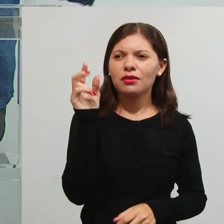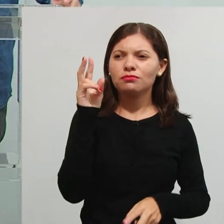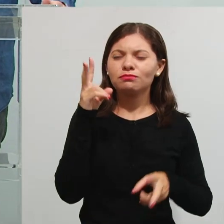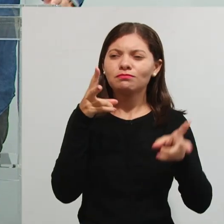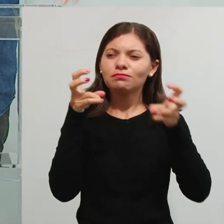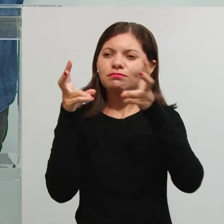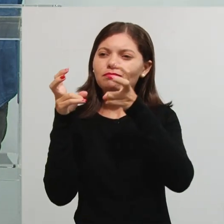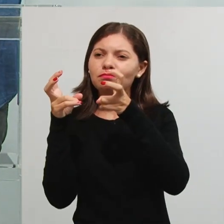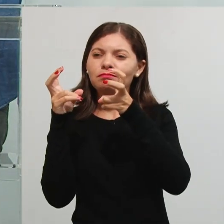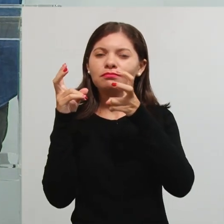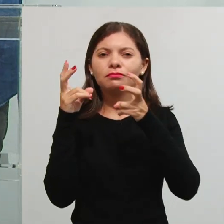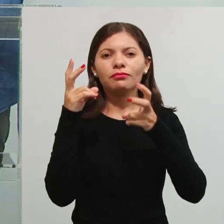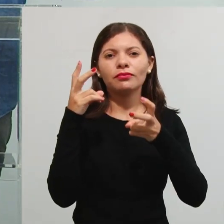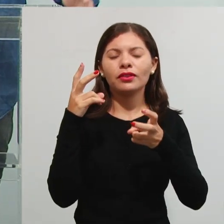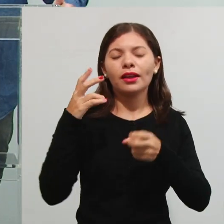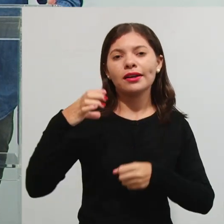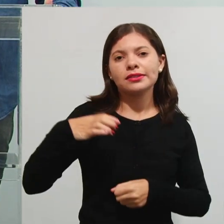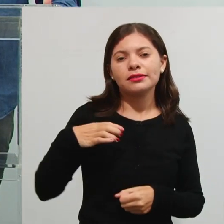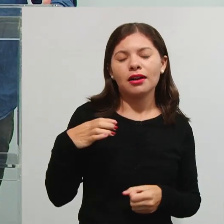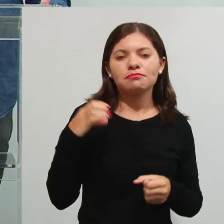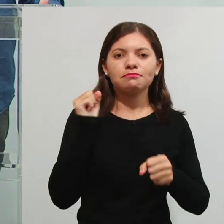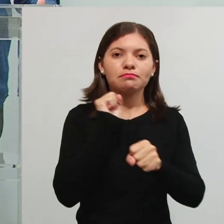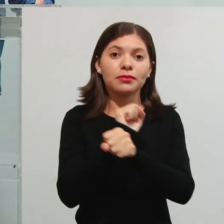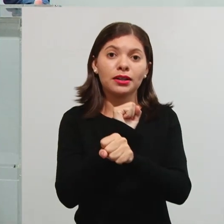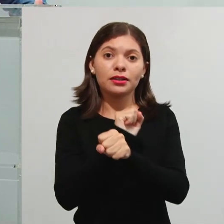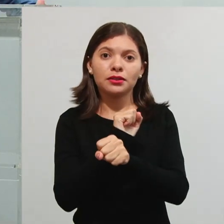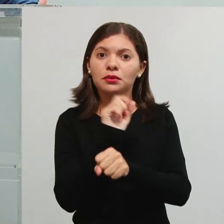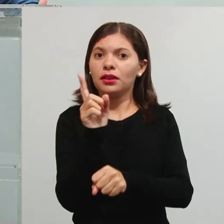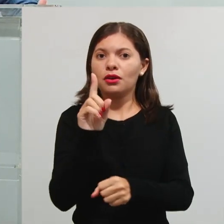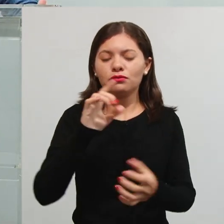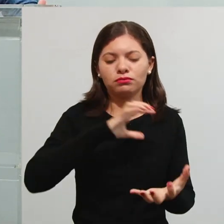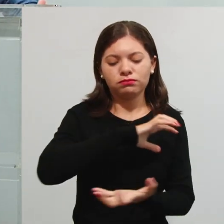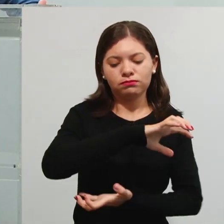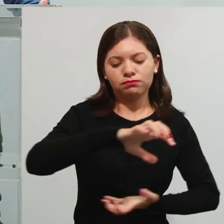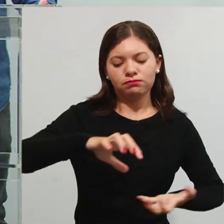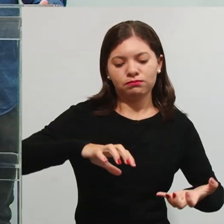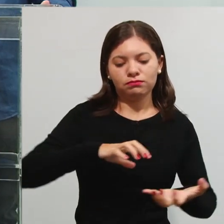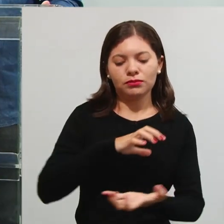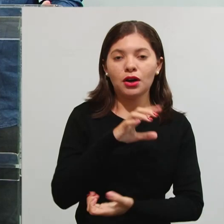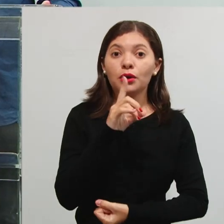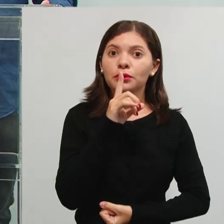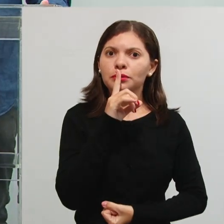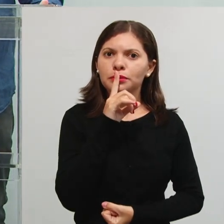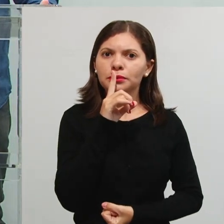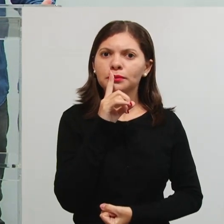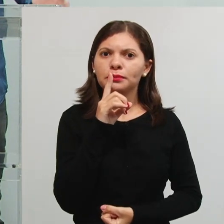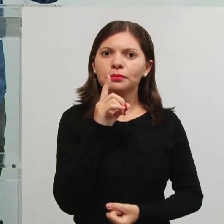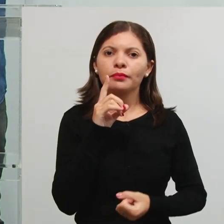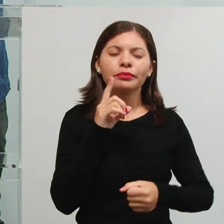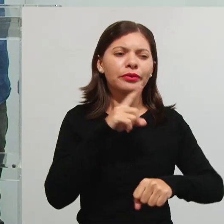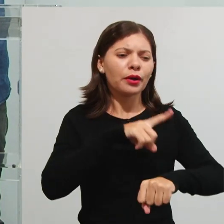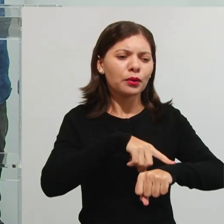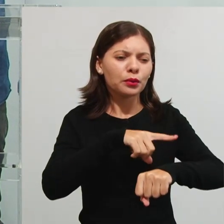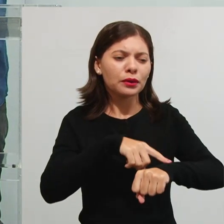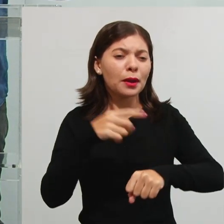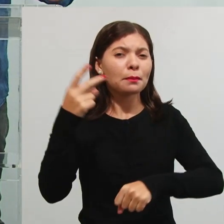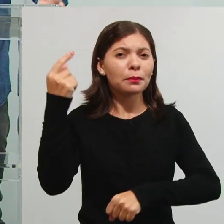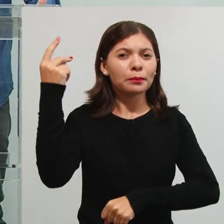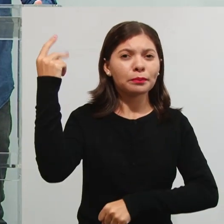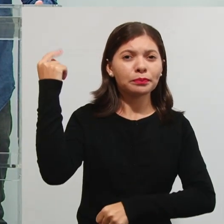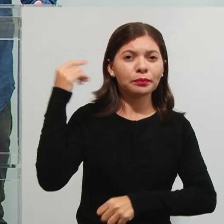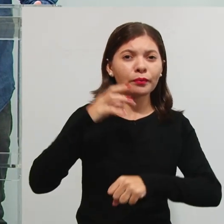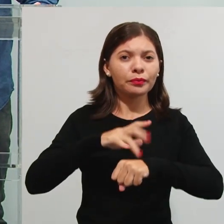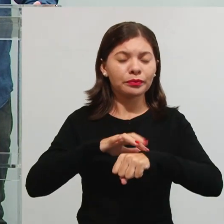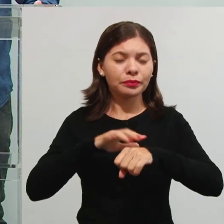cidade parando para uma grande inauguração. Não, foi uma revolução silenciosa. Nesse período da pandemia, nós nos deparamos com a